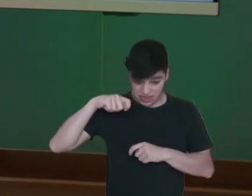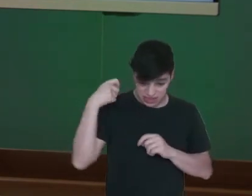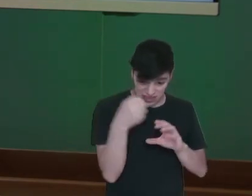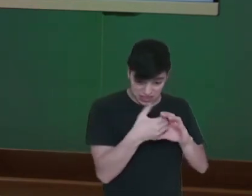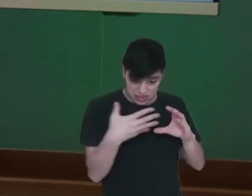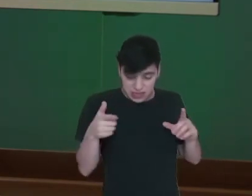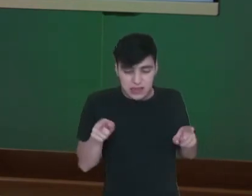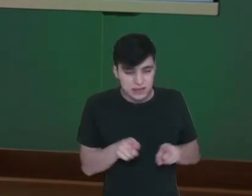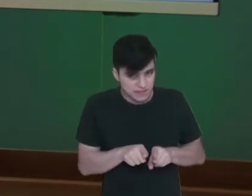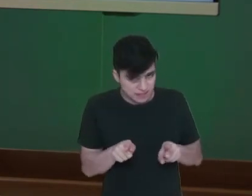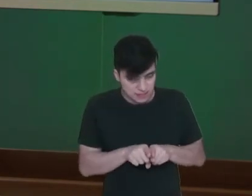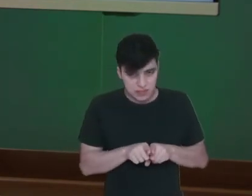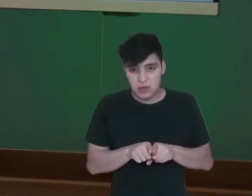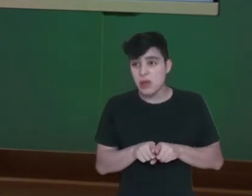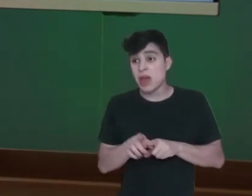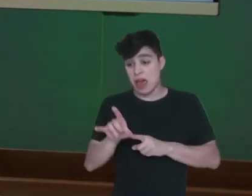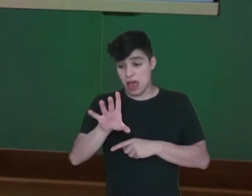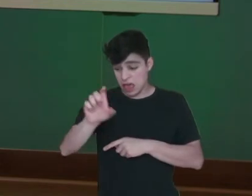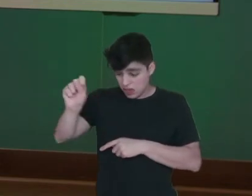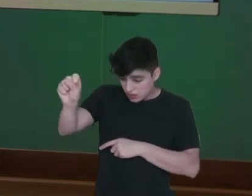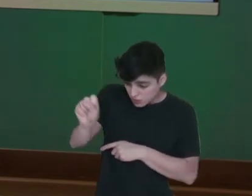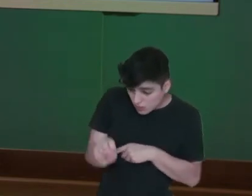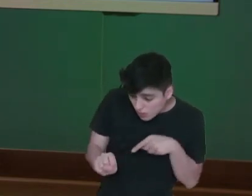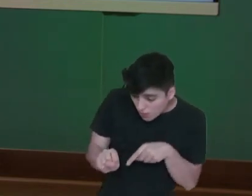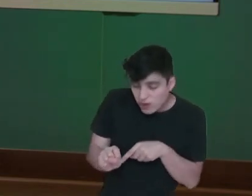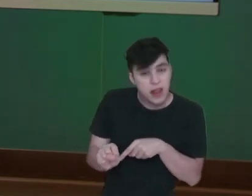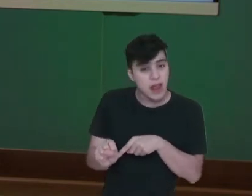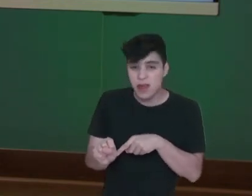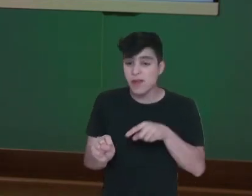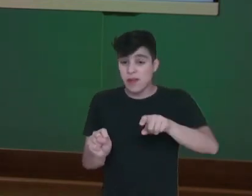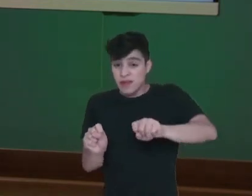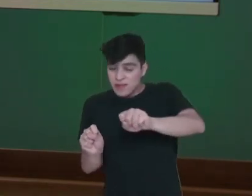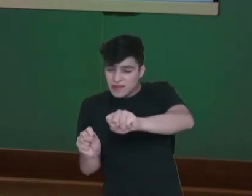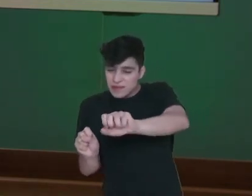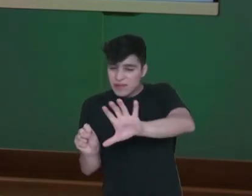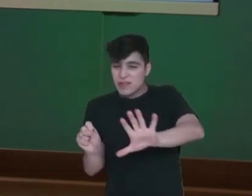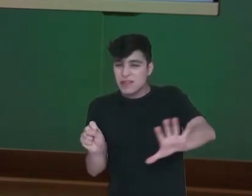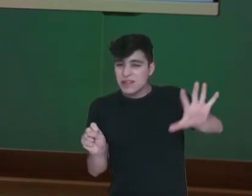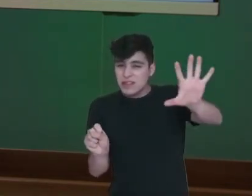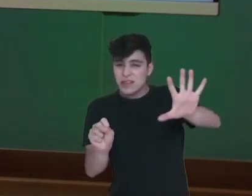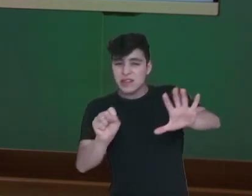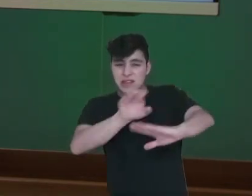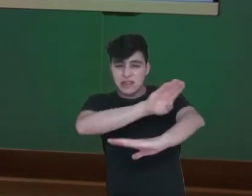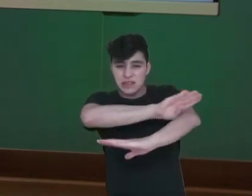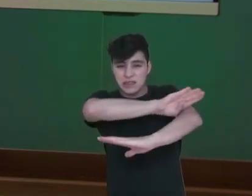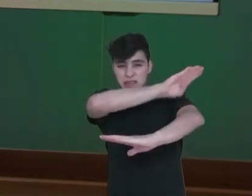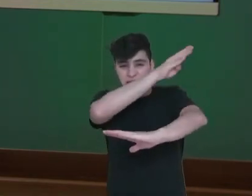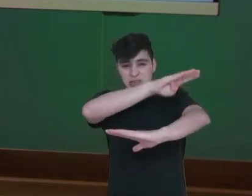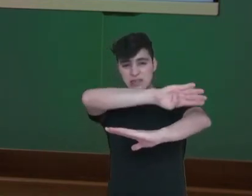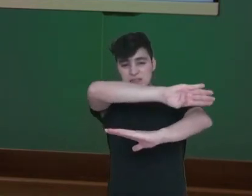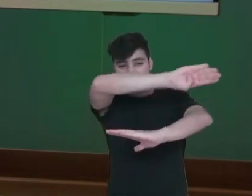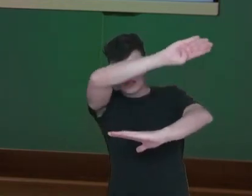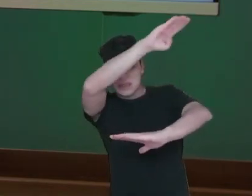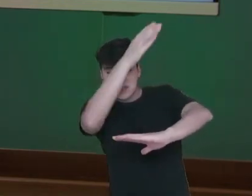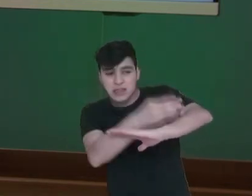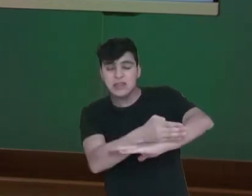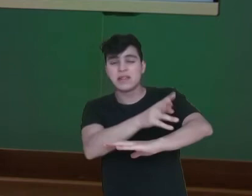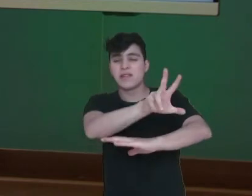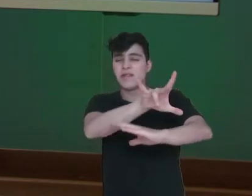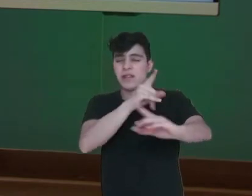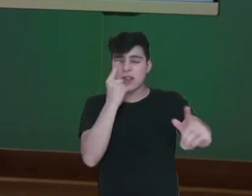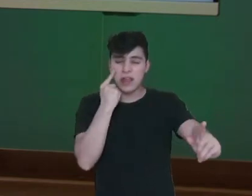característico também, não é só na região sul, mas nas regiões mais elevadas ali da região do Sudeste, que